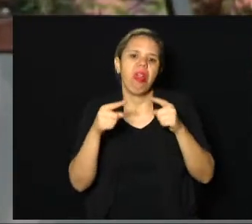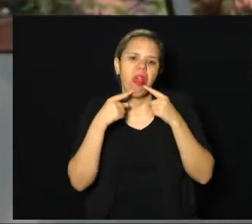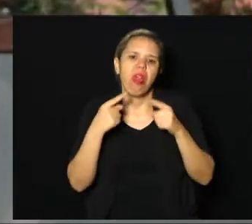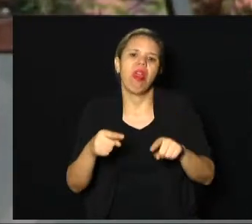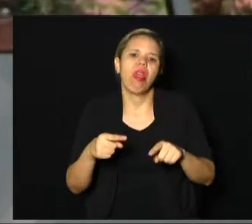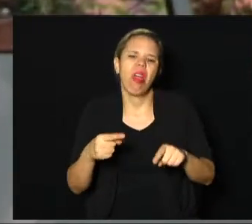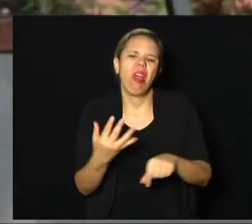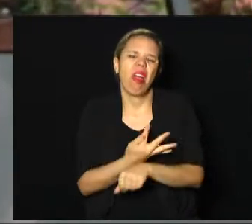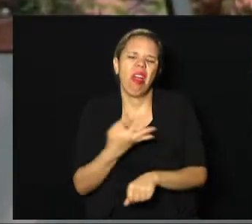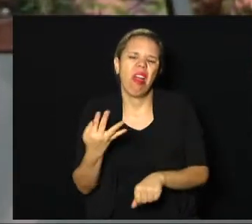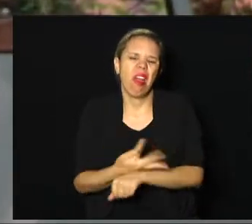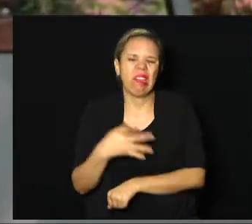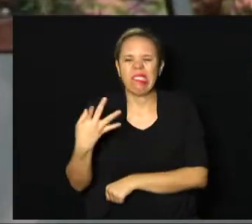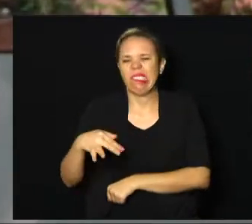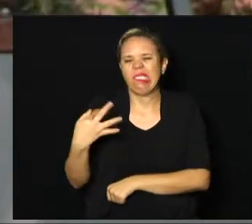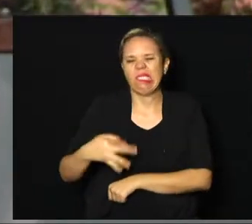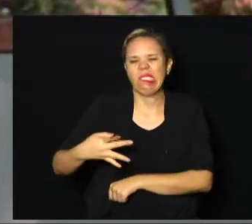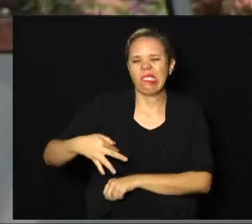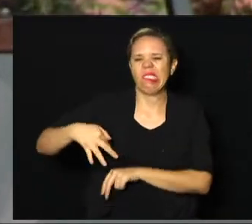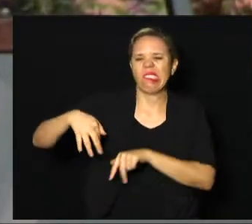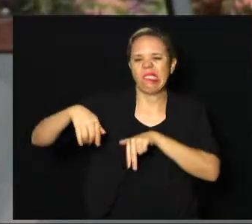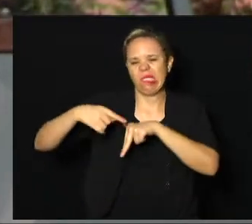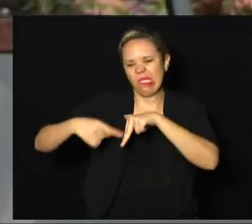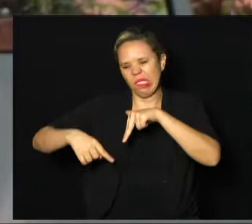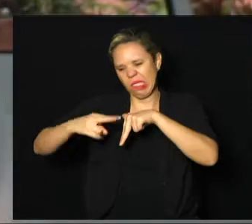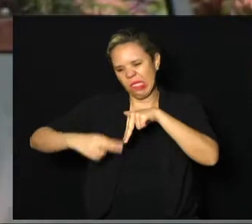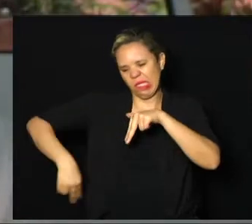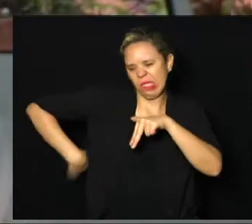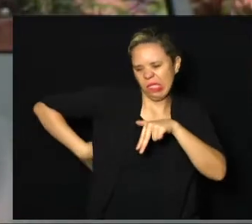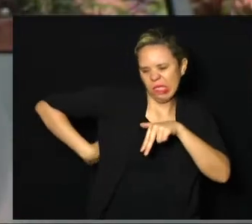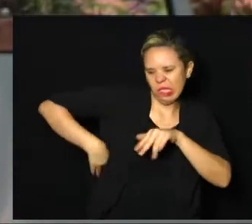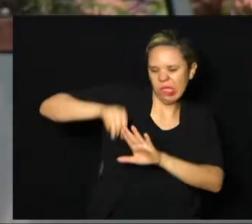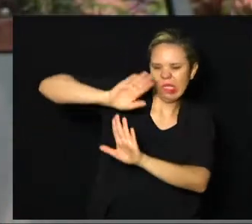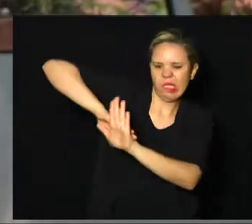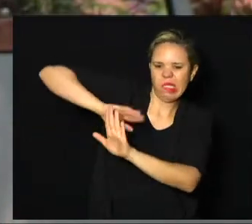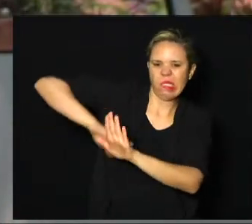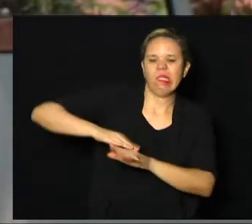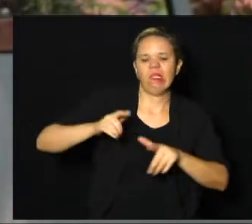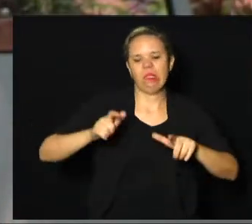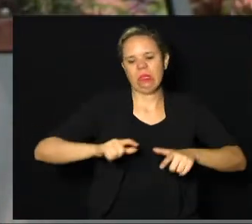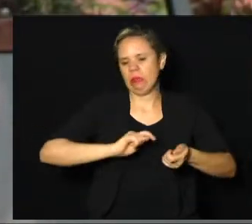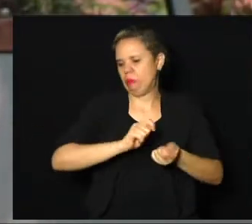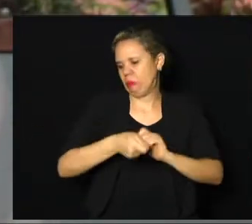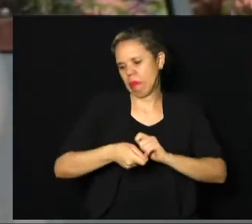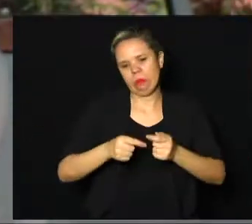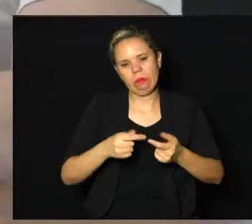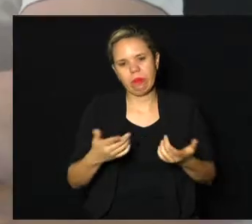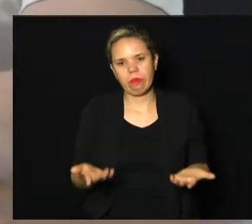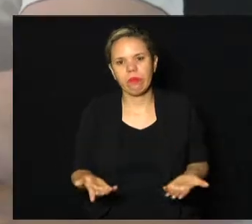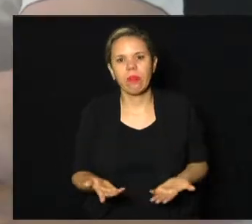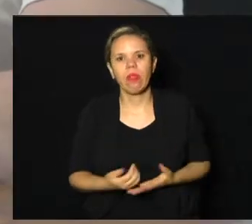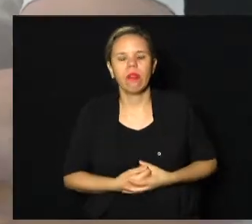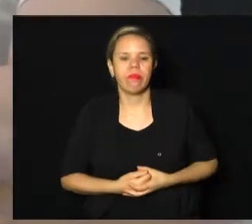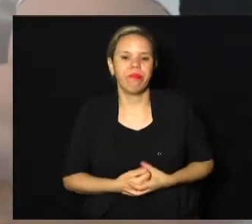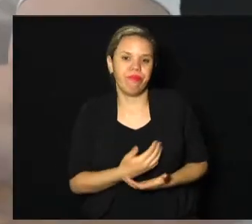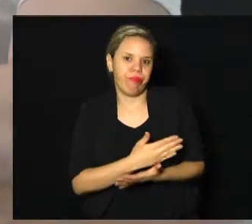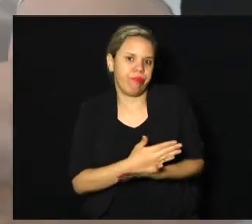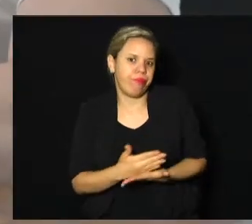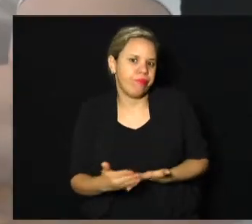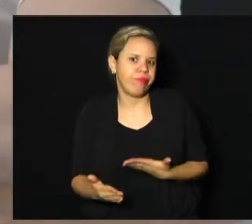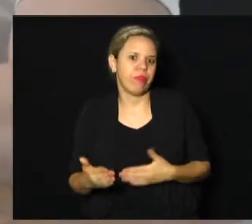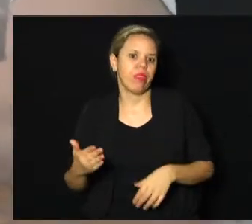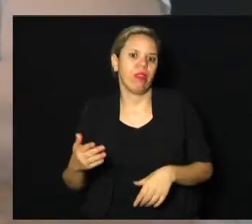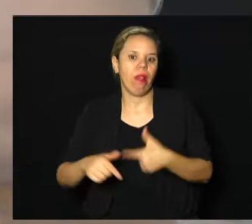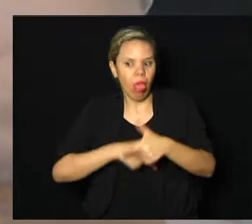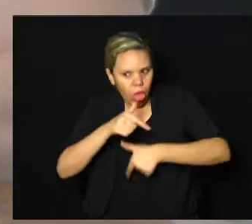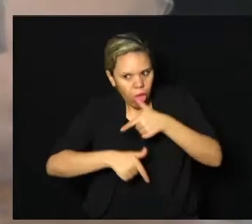de sobrecarga, né? Tempo sentado numa estação não adaptada, e aí começa, né? Sobrecarga